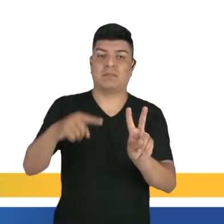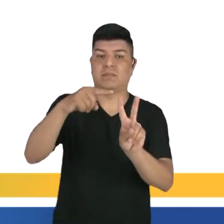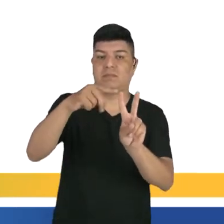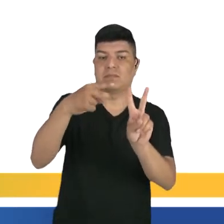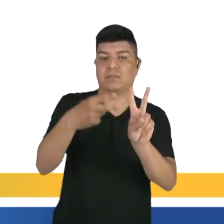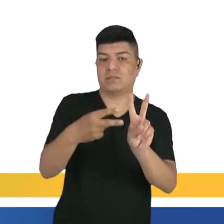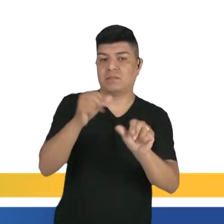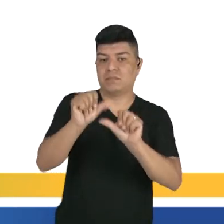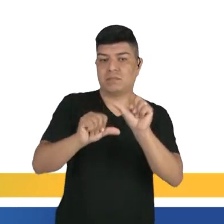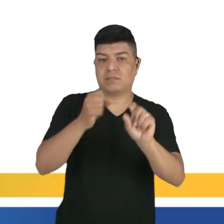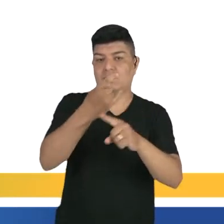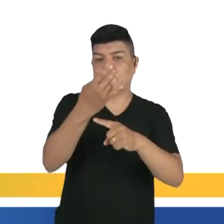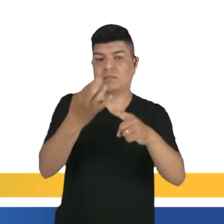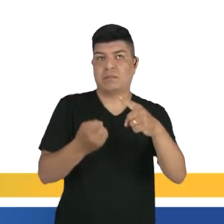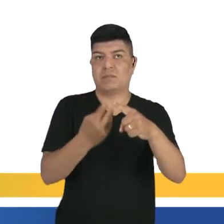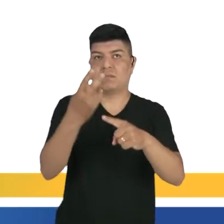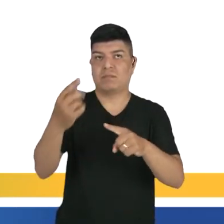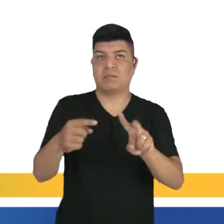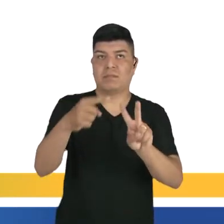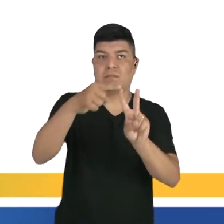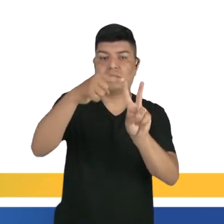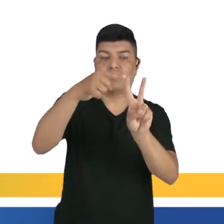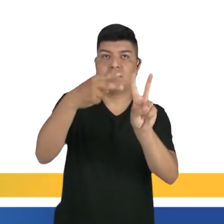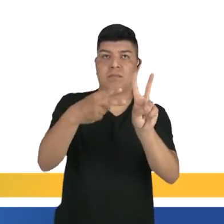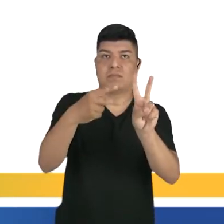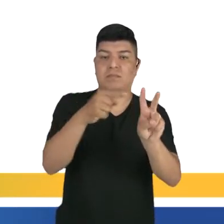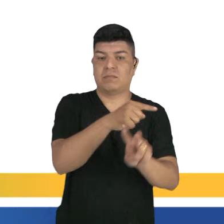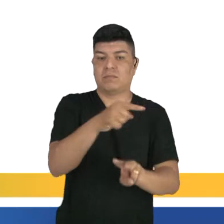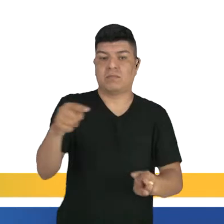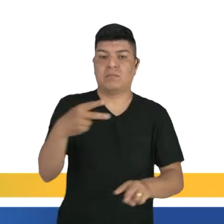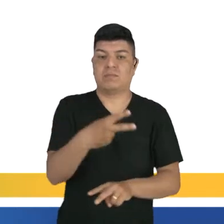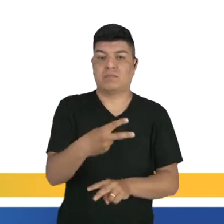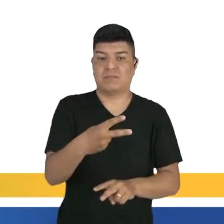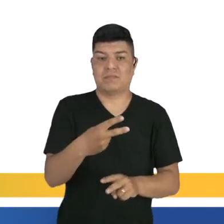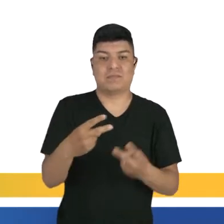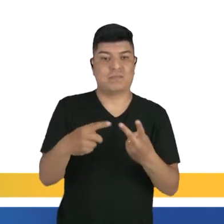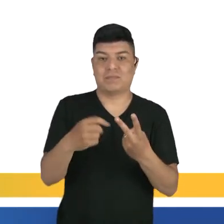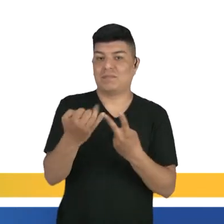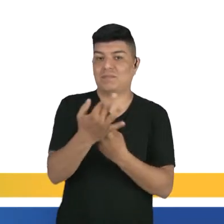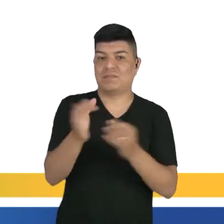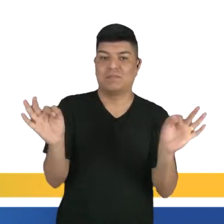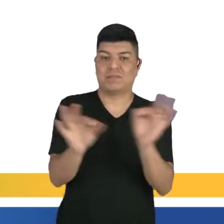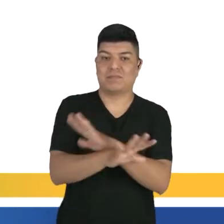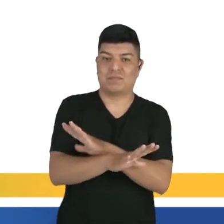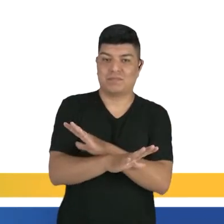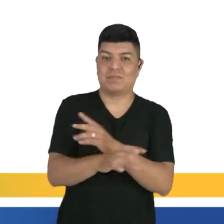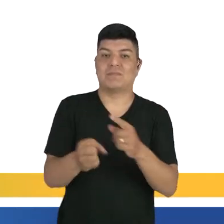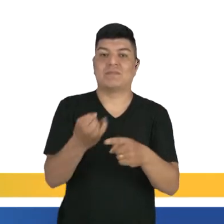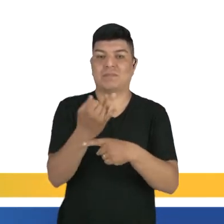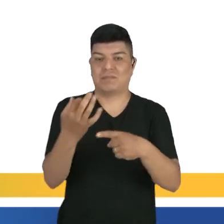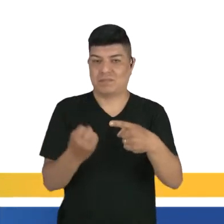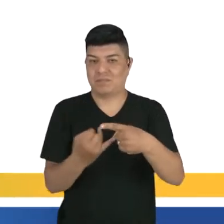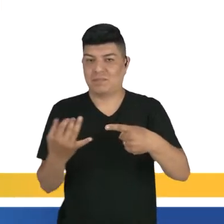minha fração, em cima fica a raiz de 2, embaixo fica 2, está racionalizada a nossa fração.